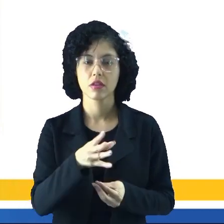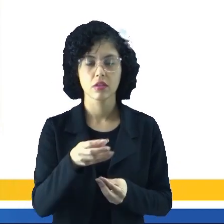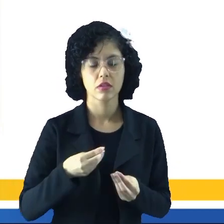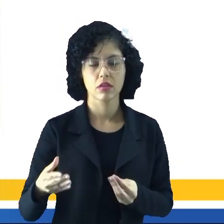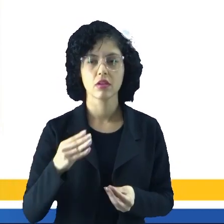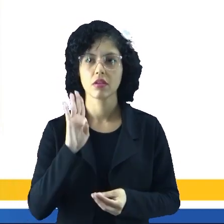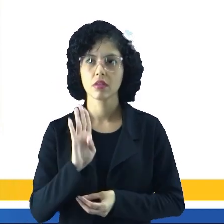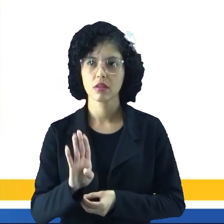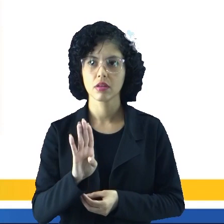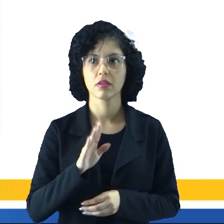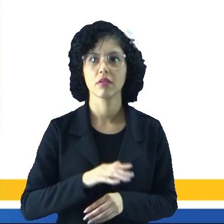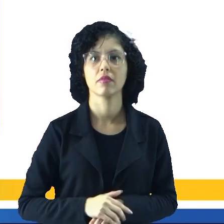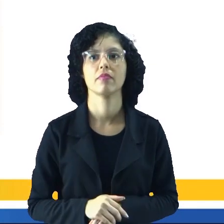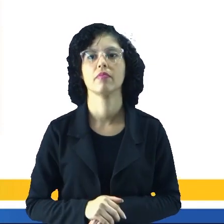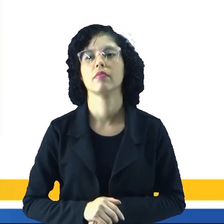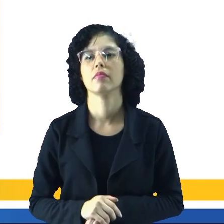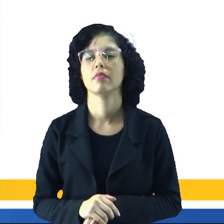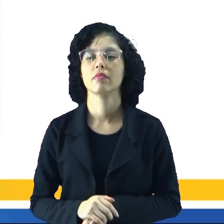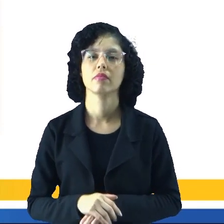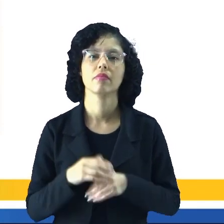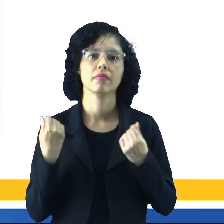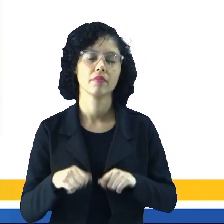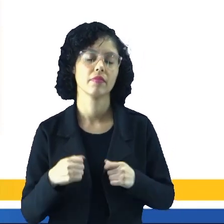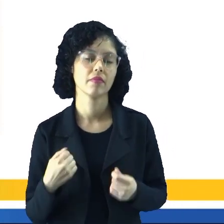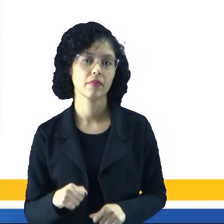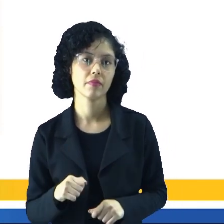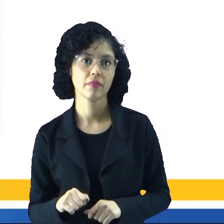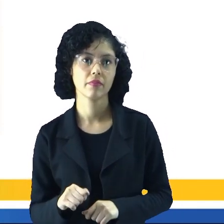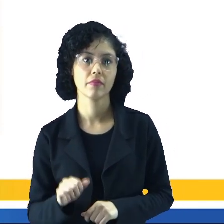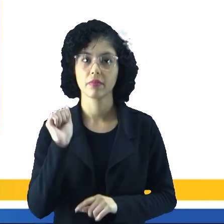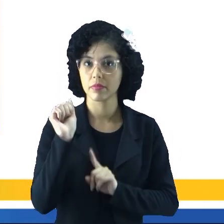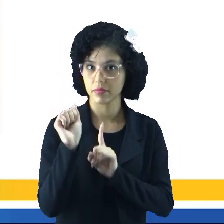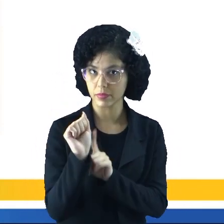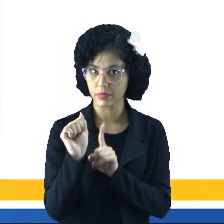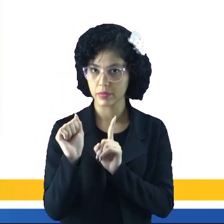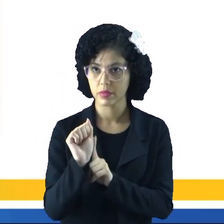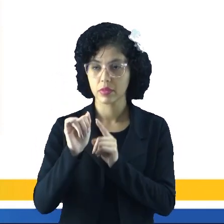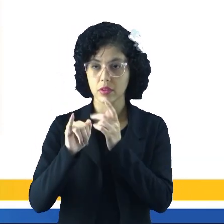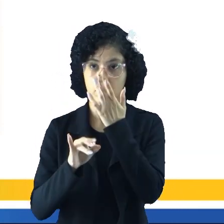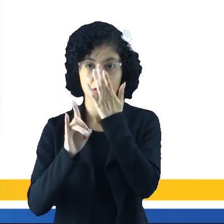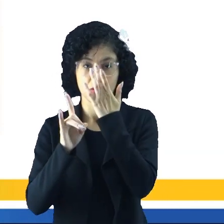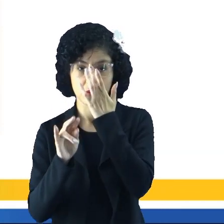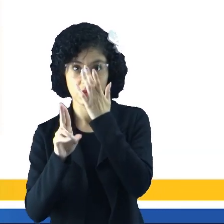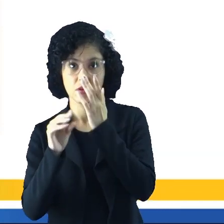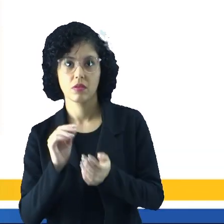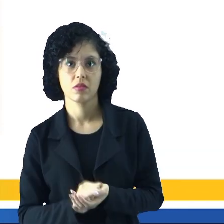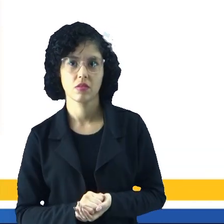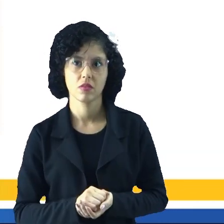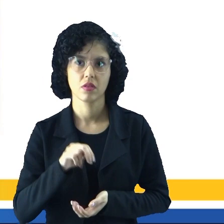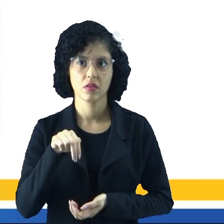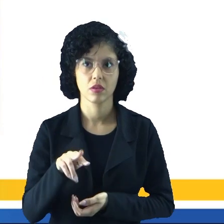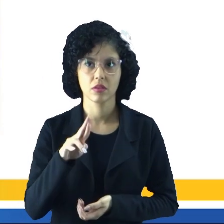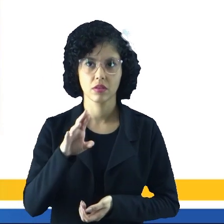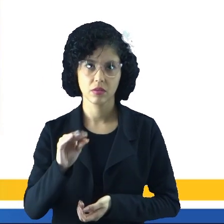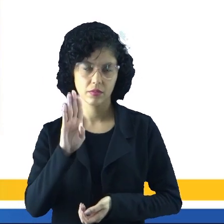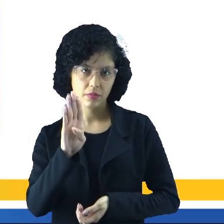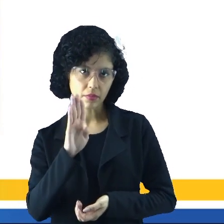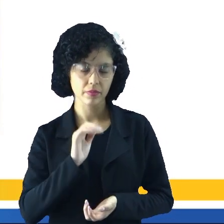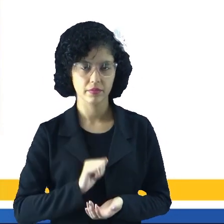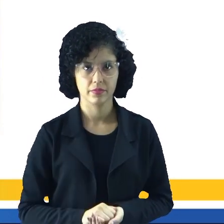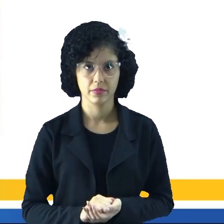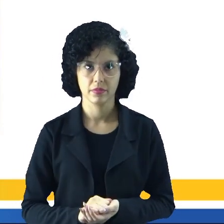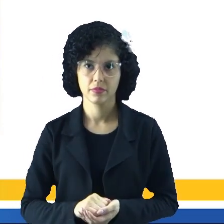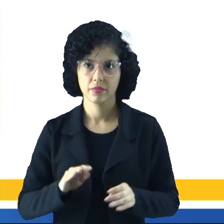de cargas então no corpo B. Então precisamos de um corpo A, que é o corpo indutor, e o corpo neutro B, que vai ser o